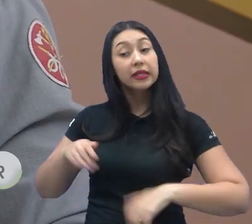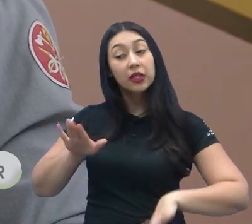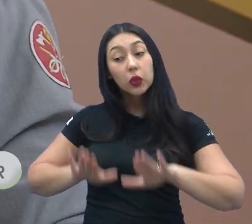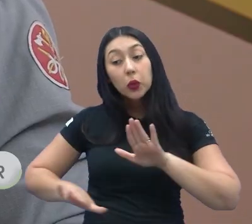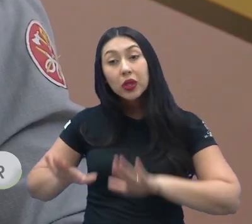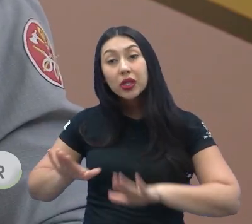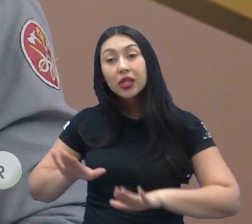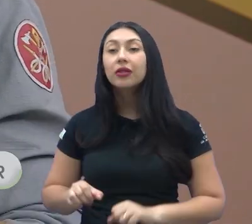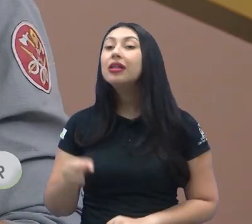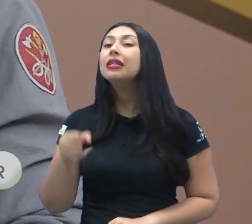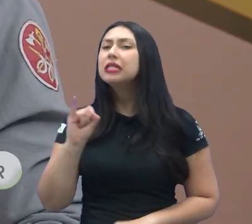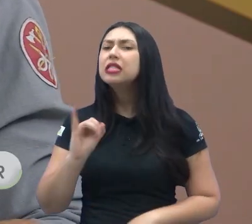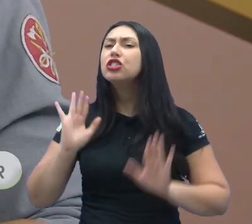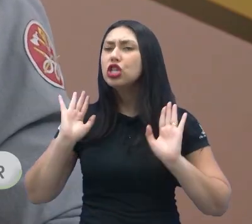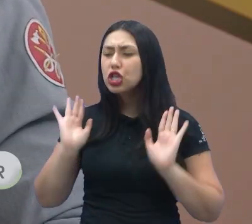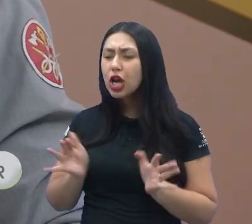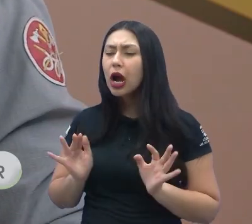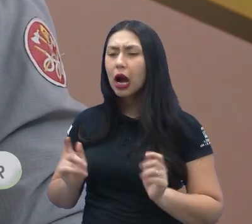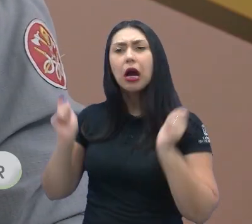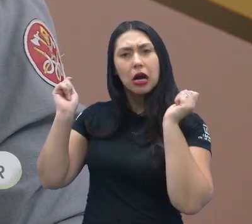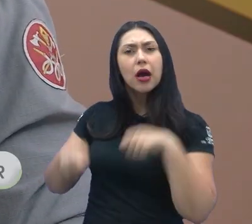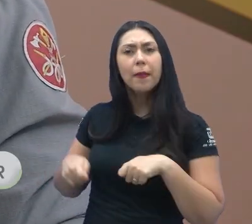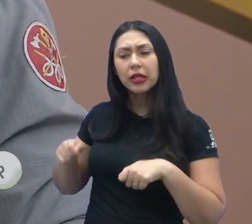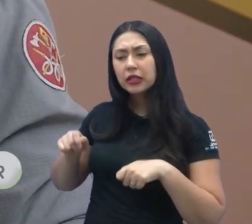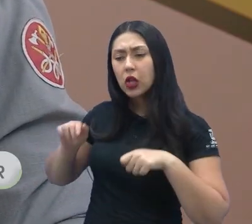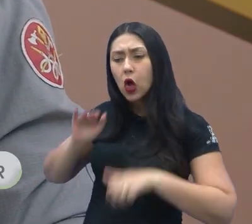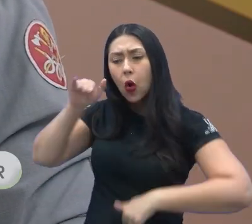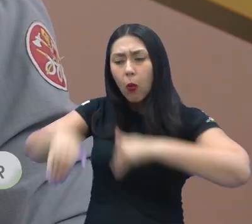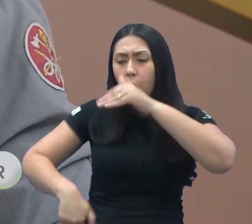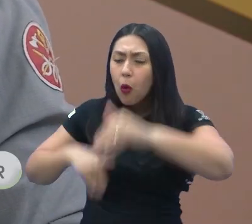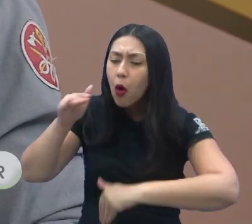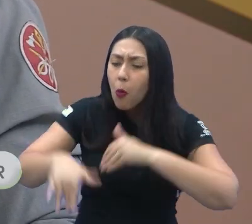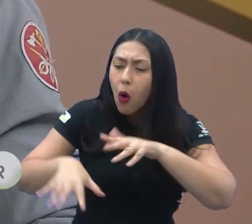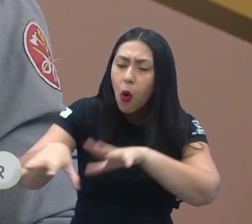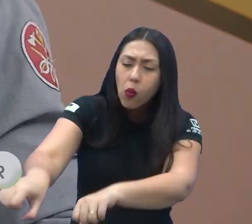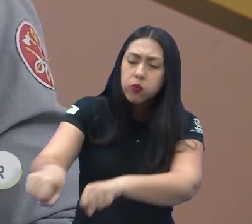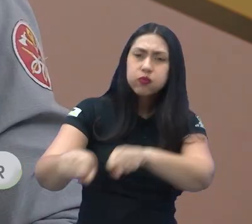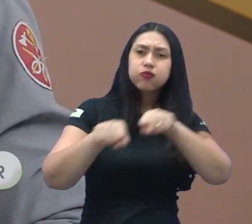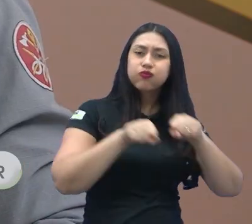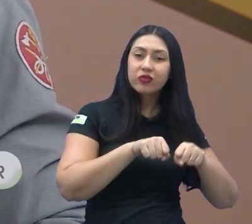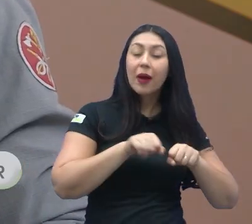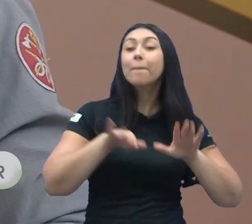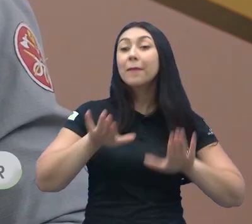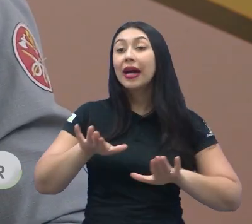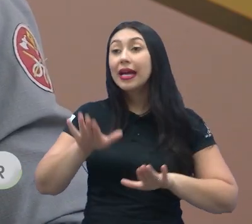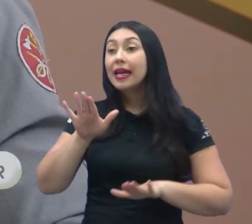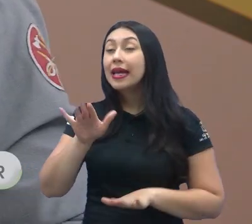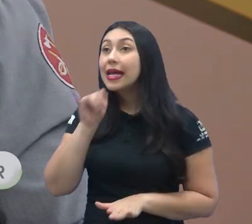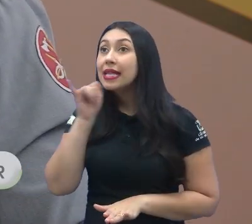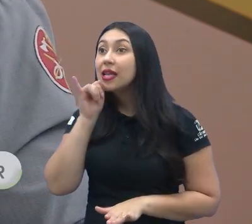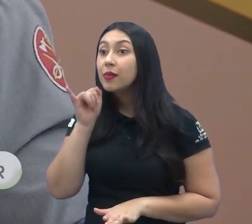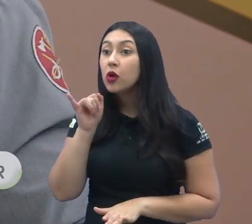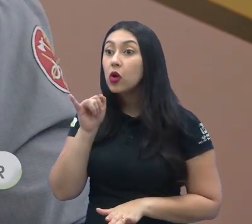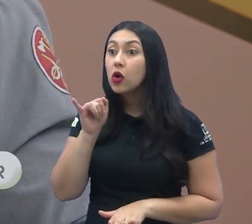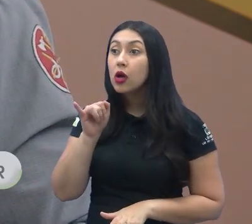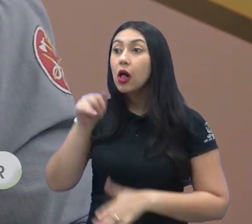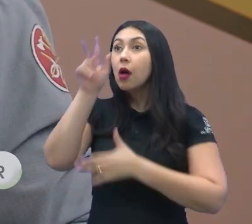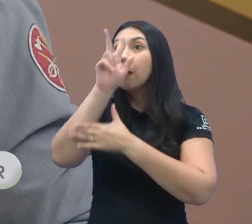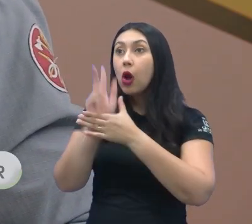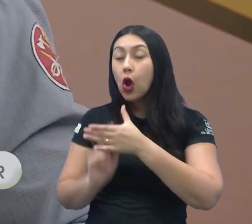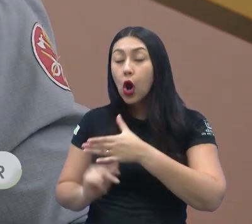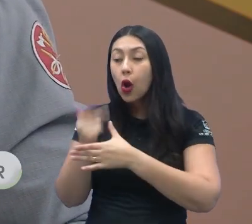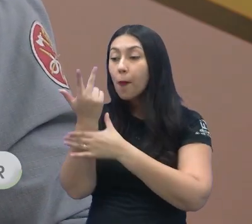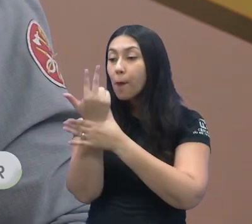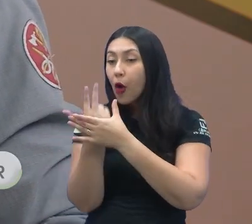tiver preparação para adentrar, conseguir retirar do local, tudo bem. Mas de imediato, né? A pessoa está se afogando, houve o afogamento, retirar da piscina, do